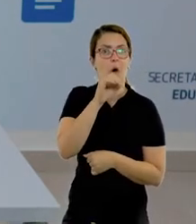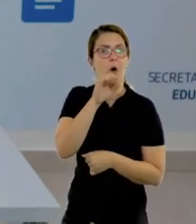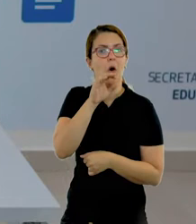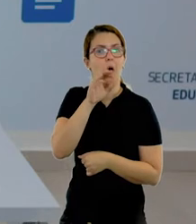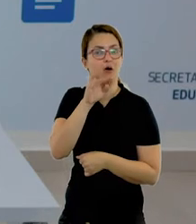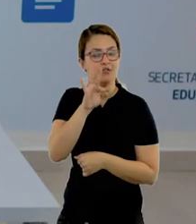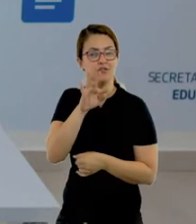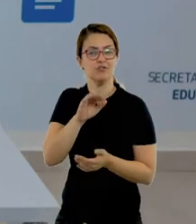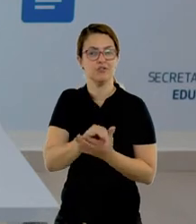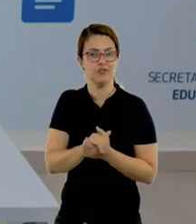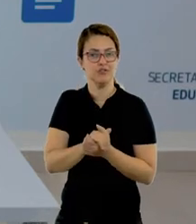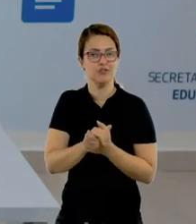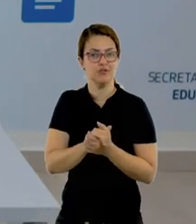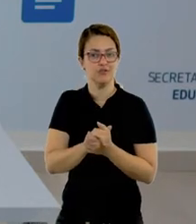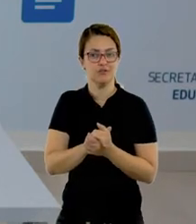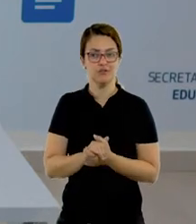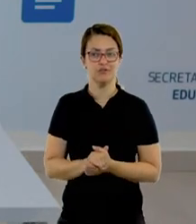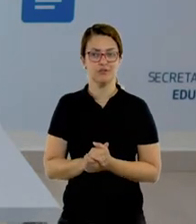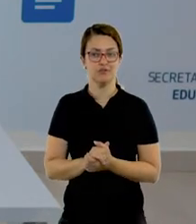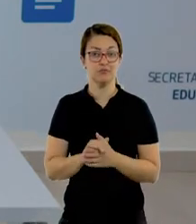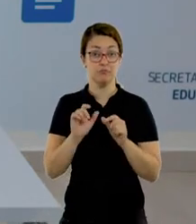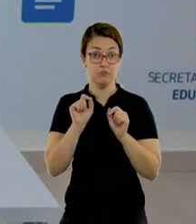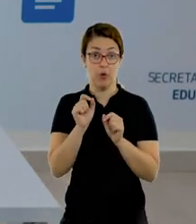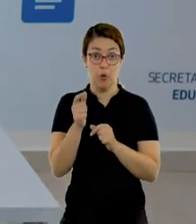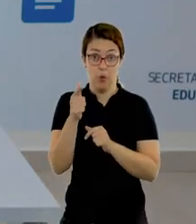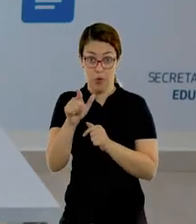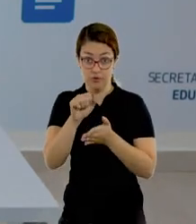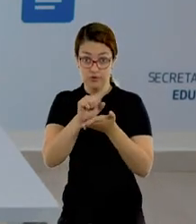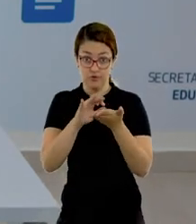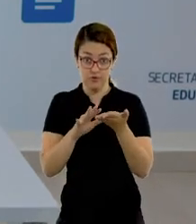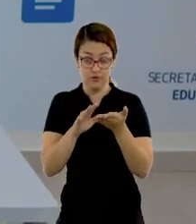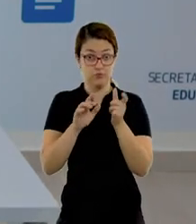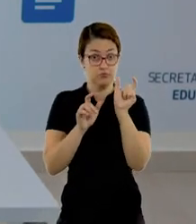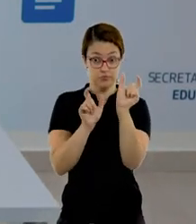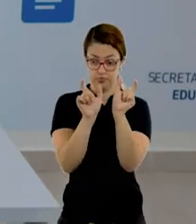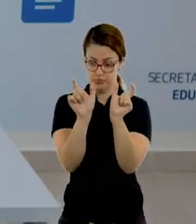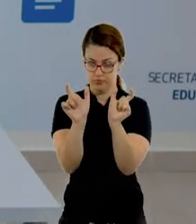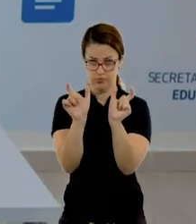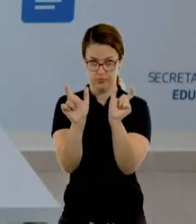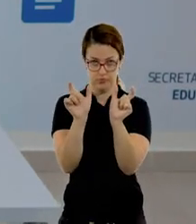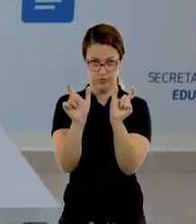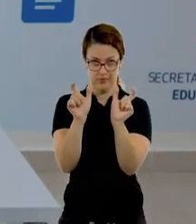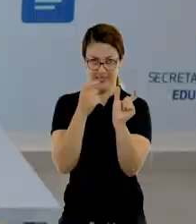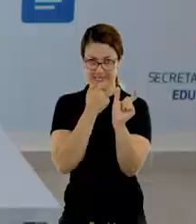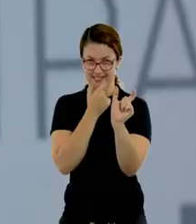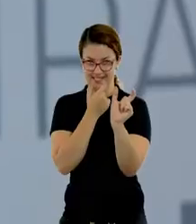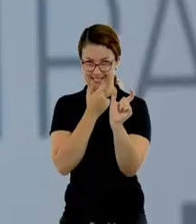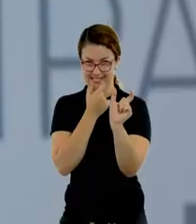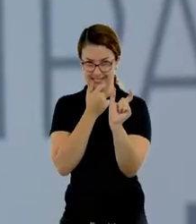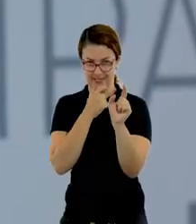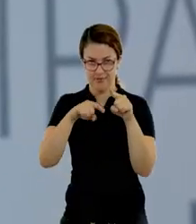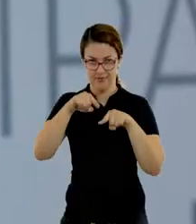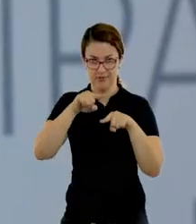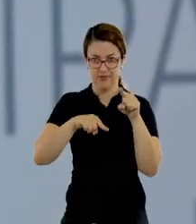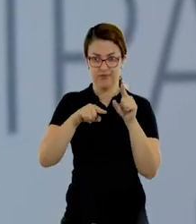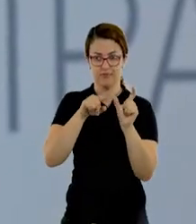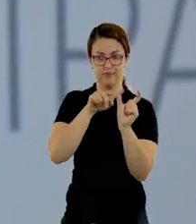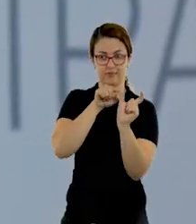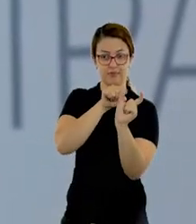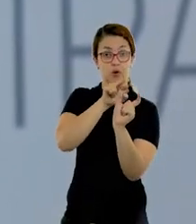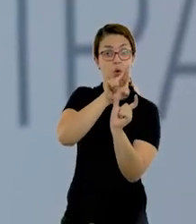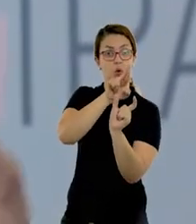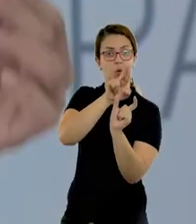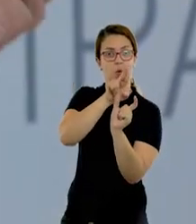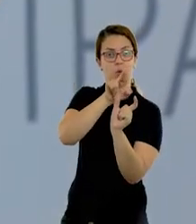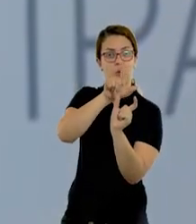tem uma outra missão. Você pode escrever o nome em inglês dos objetos em um papelzinho. Por exemplo, aqui eu tenho ruler,